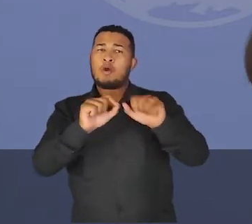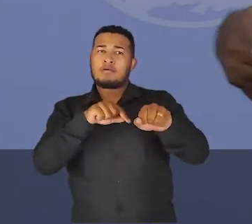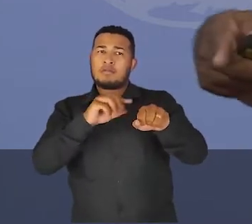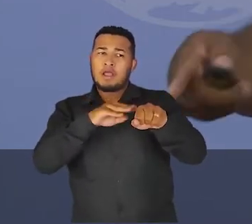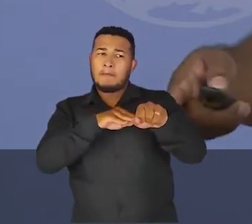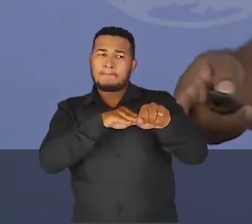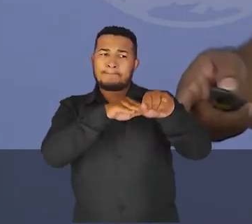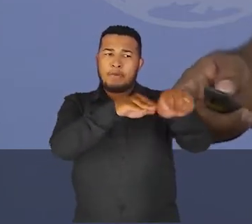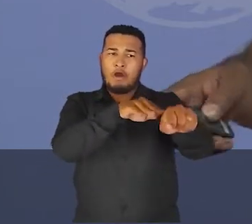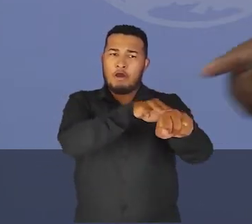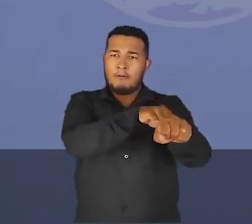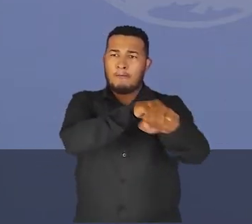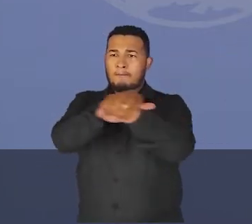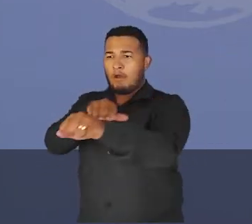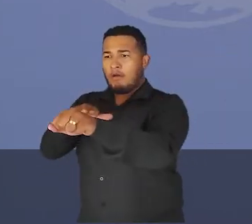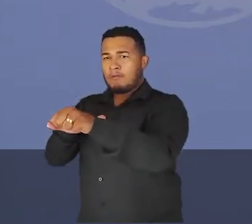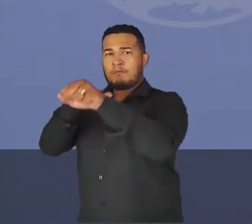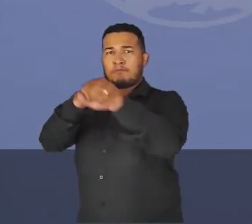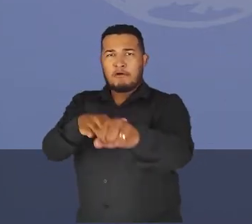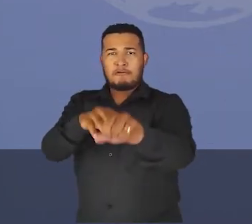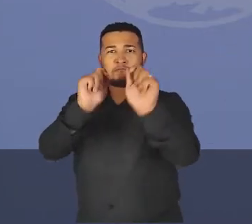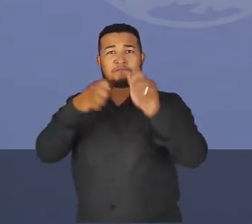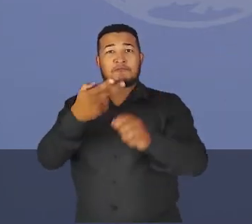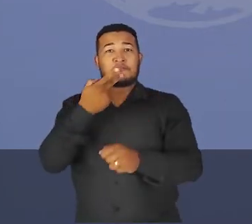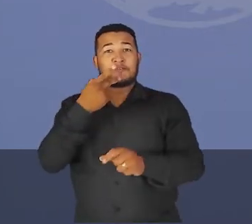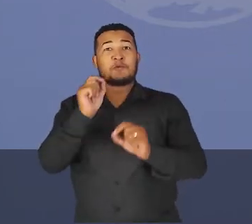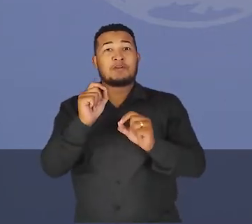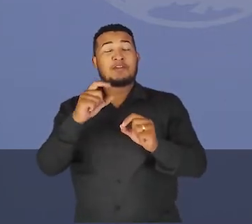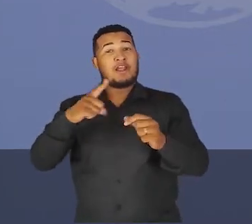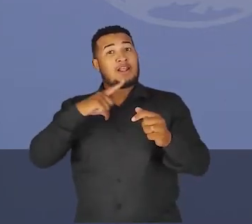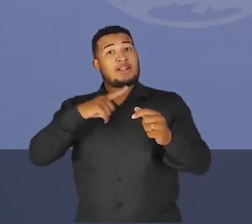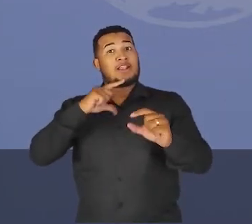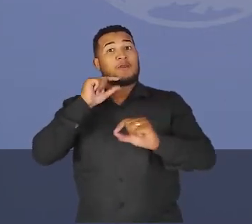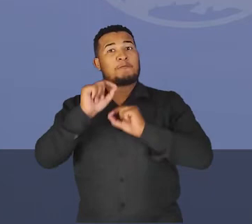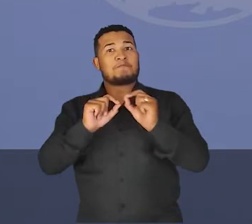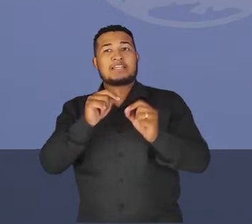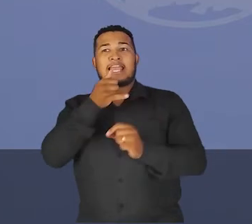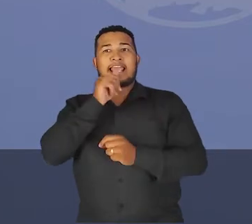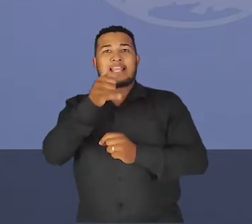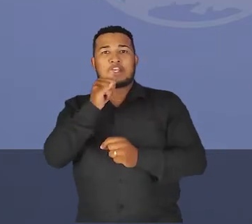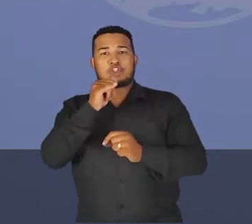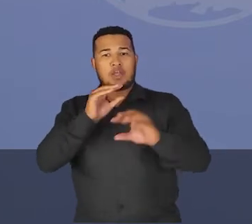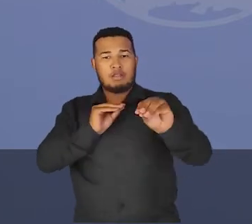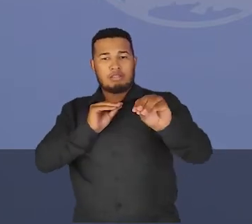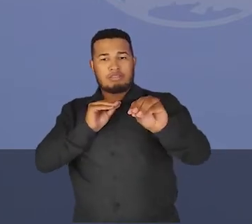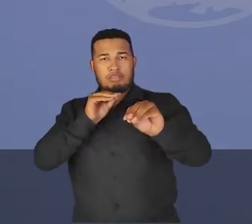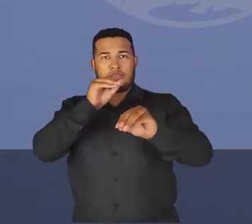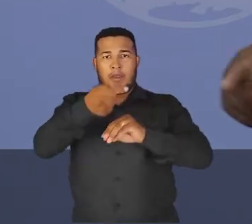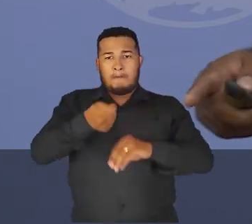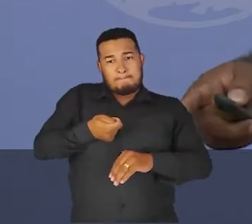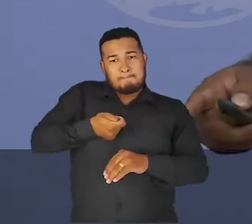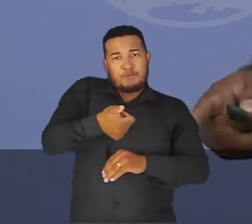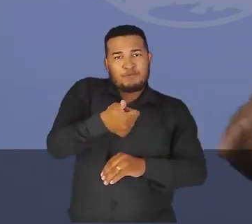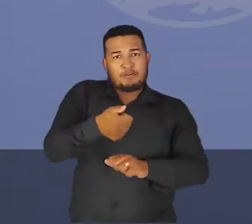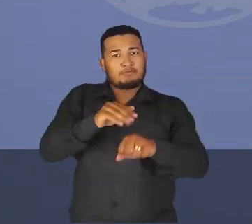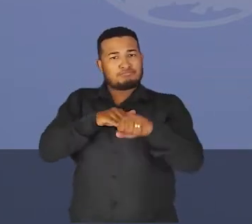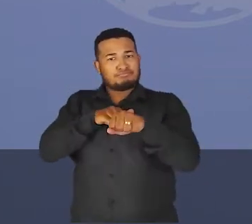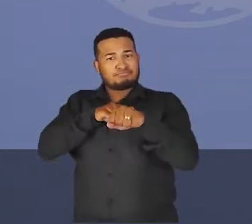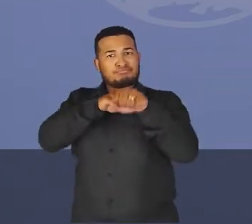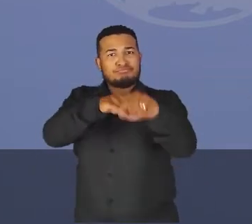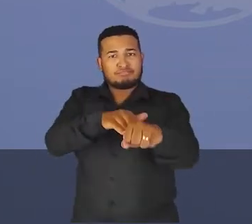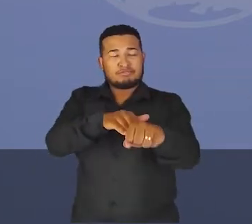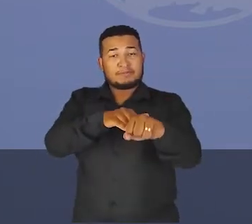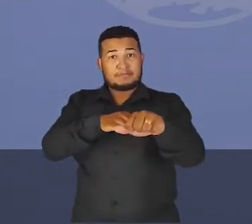se desloque, nós podemos dizer que houve uma transferência energética para que isso acontecesse e